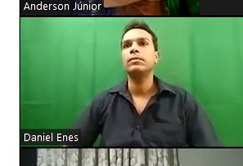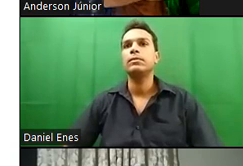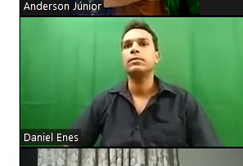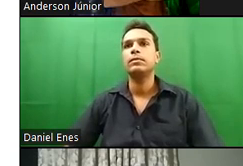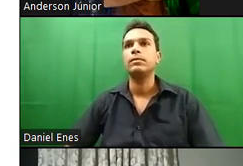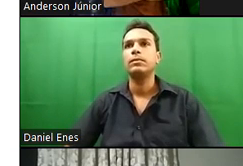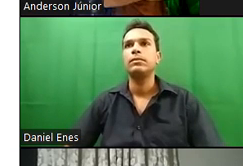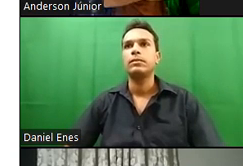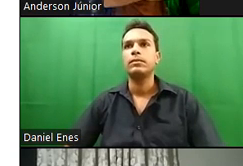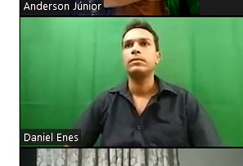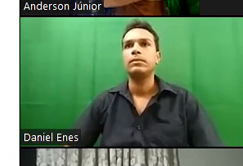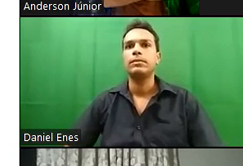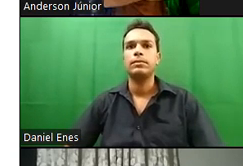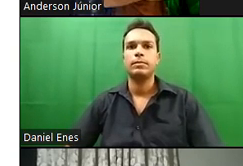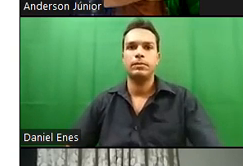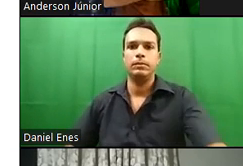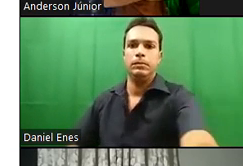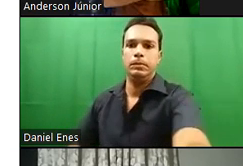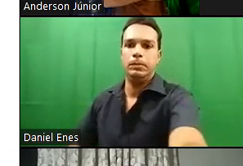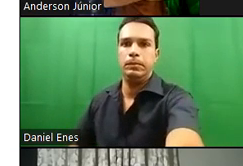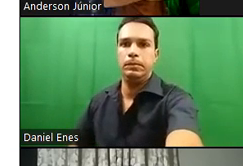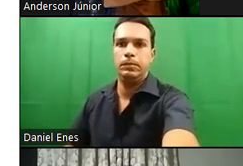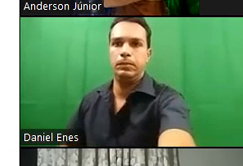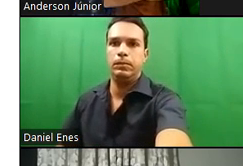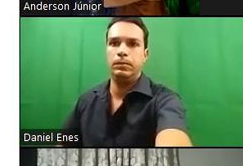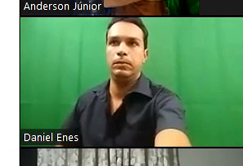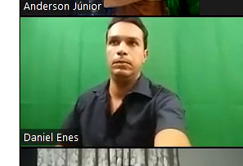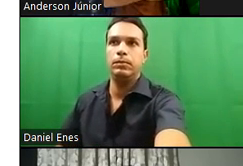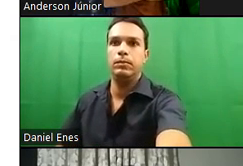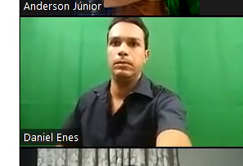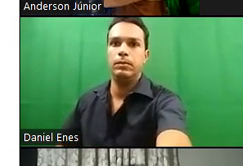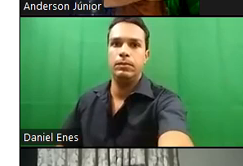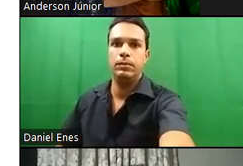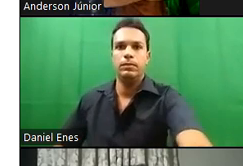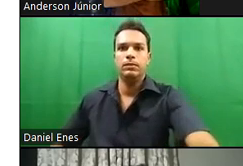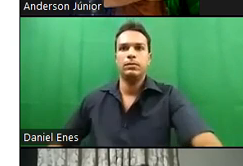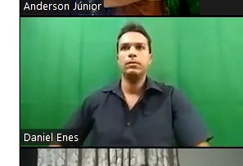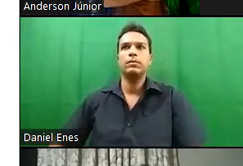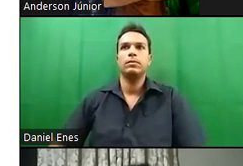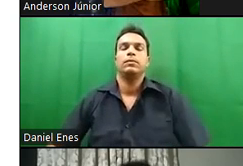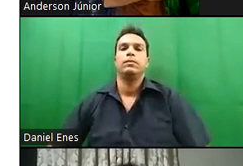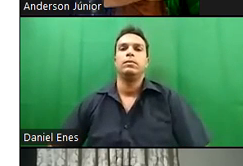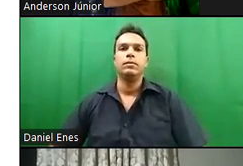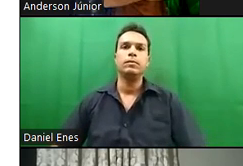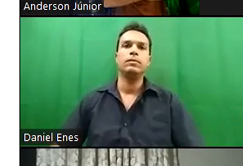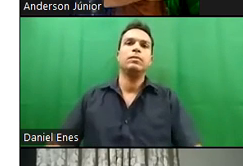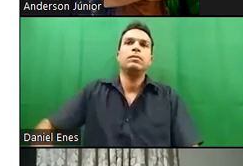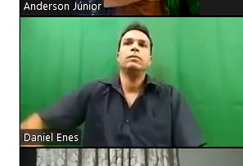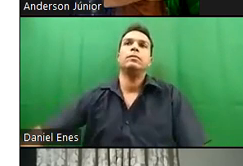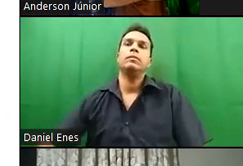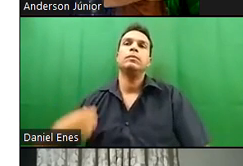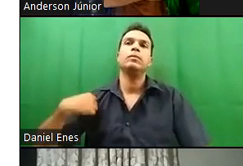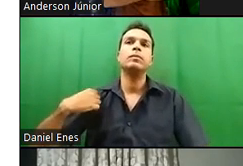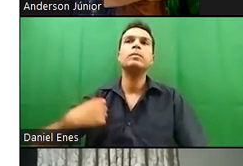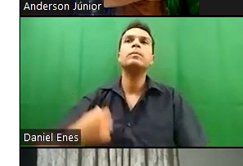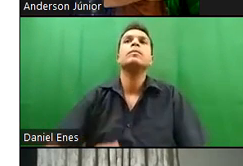várias pessoas, eu achei a necessidade de ter um conhecimento em Libras, porque eu não tenho, porque eu acho muito, muito